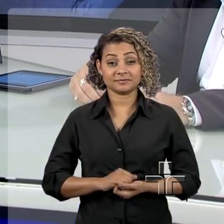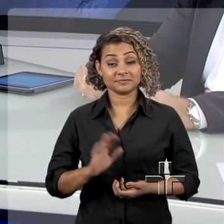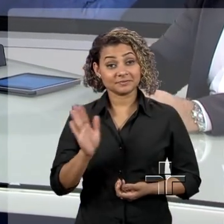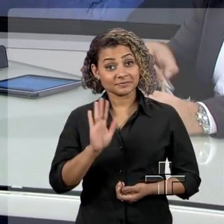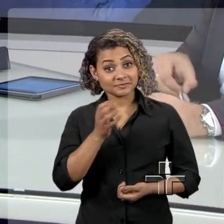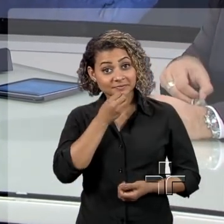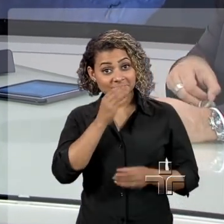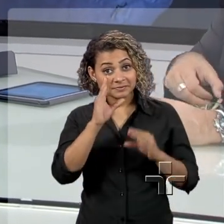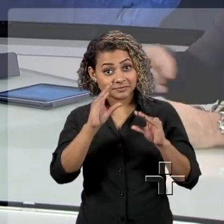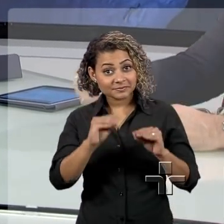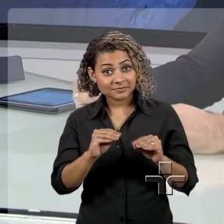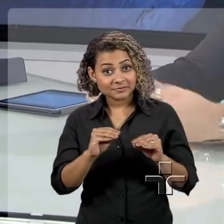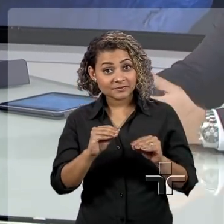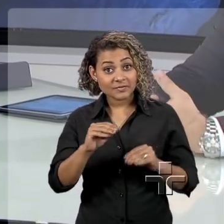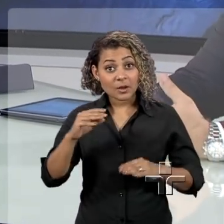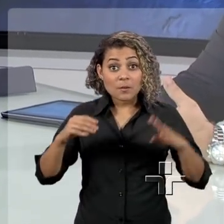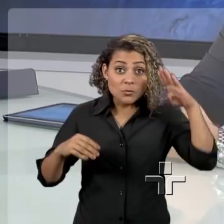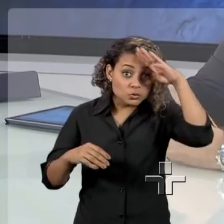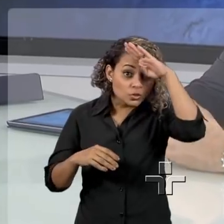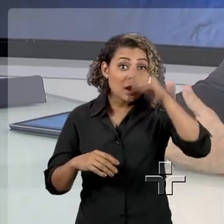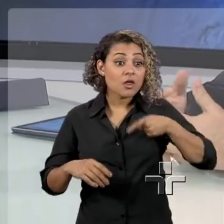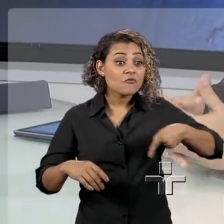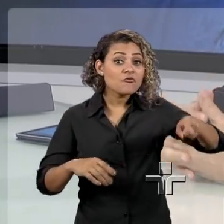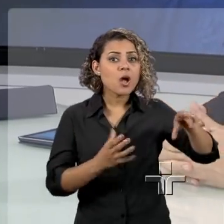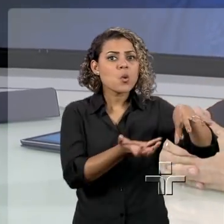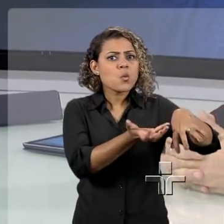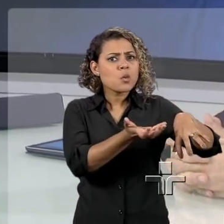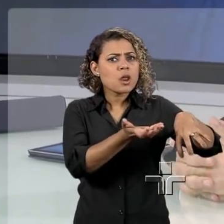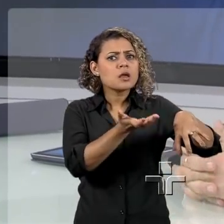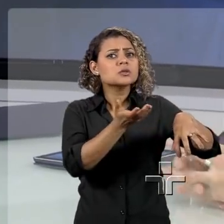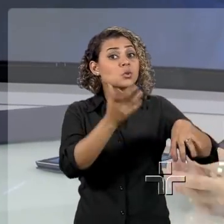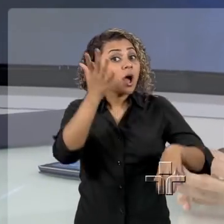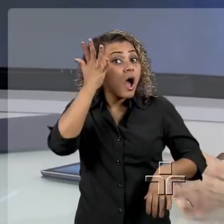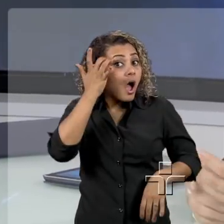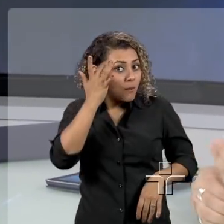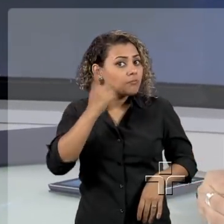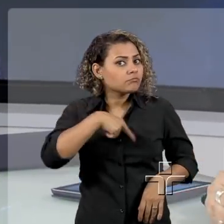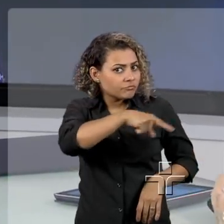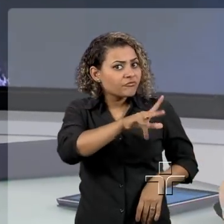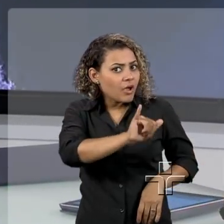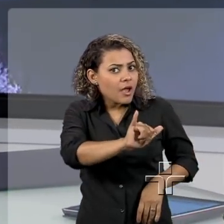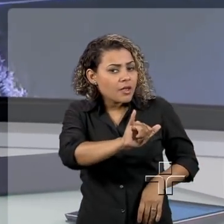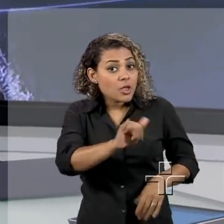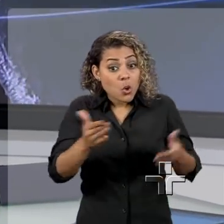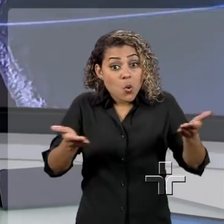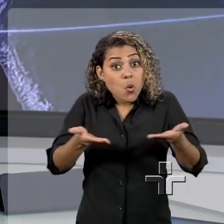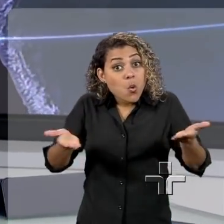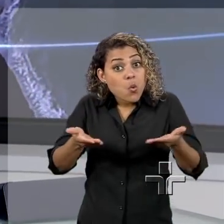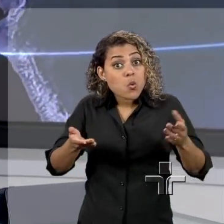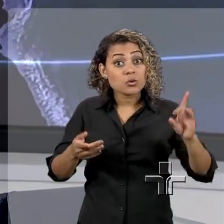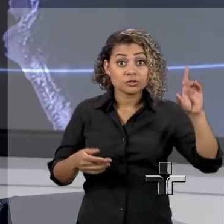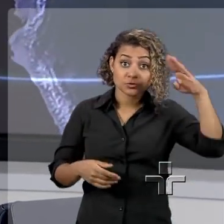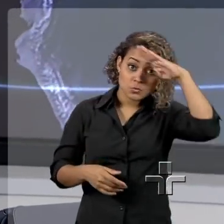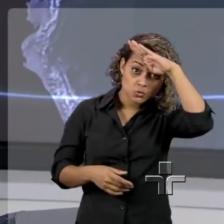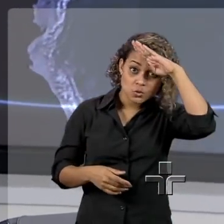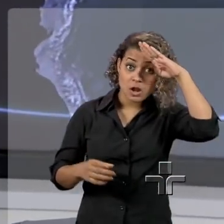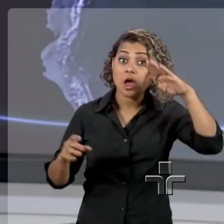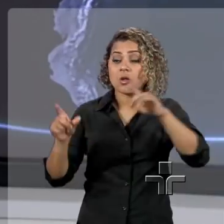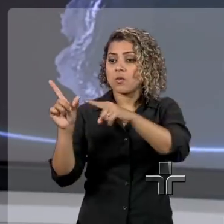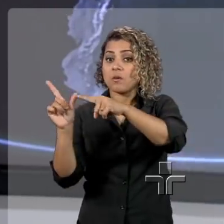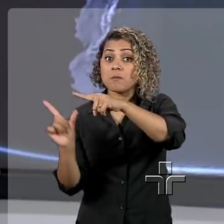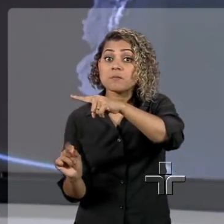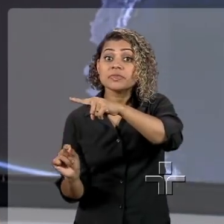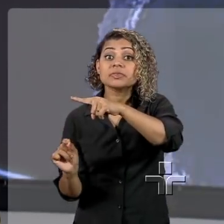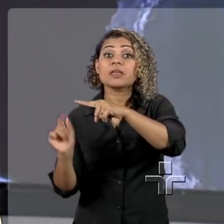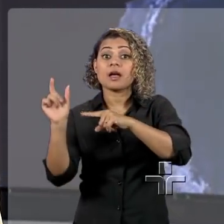Olá, boa noite. Jair Bolsonaro vai ao Congresso Nacional amanhã. Hoje, ele se reuniu com o embaixador da Itália e